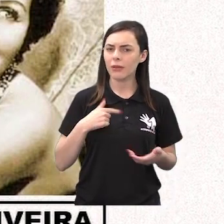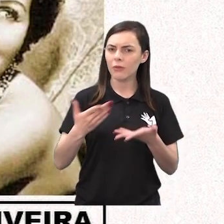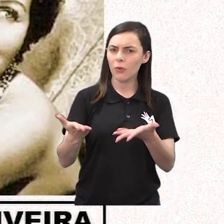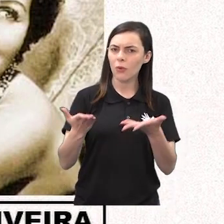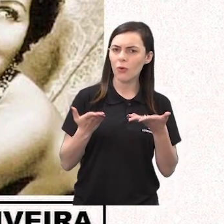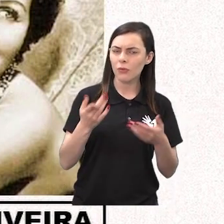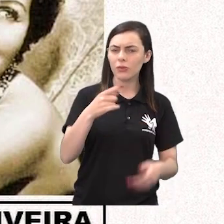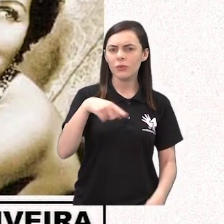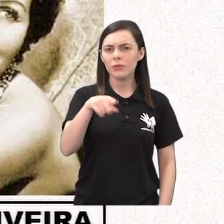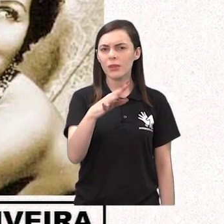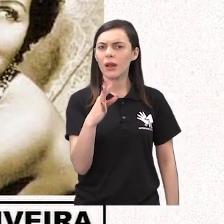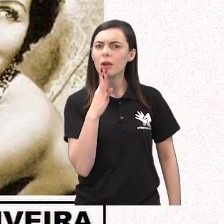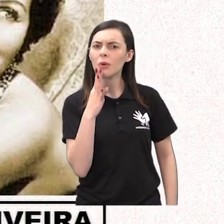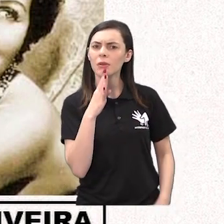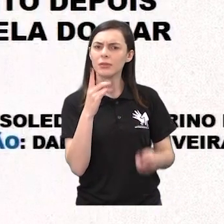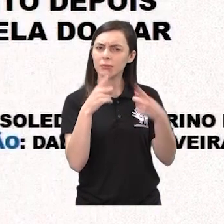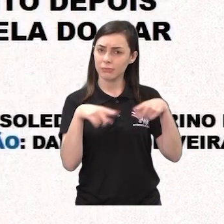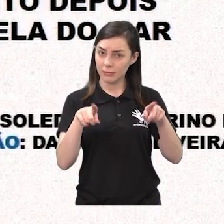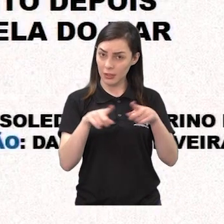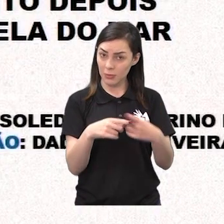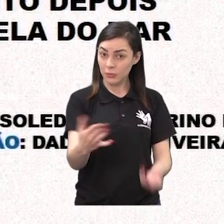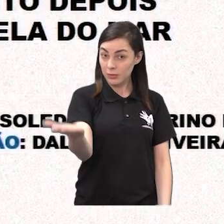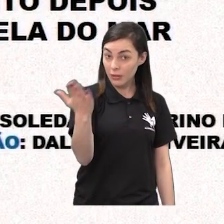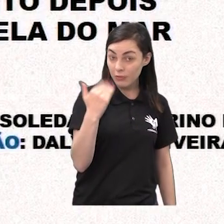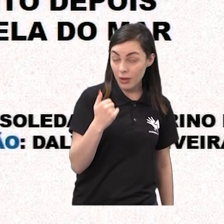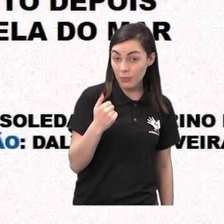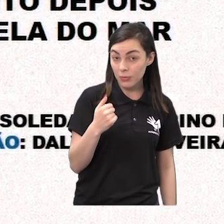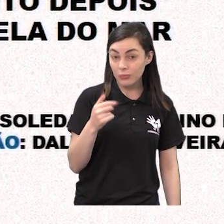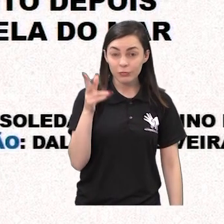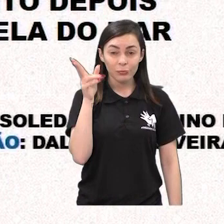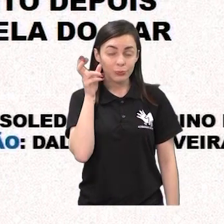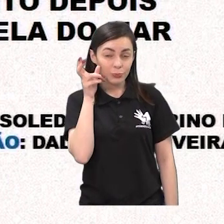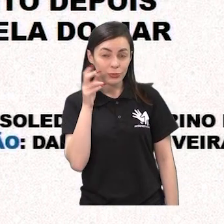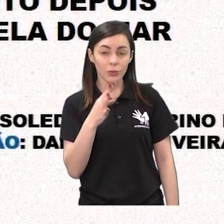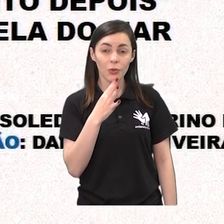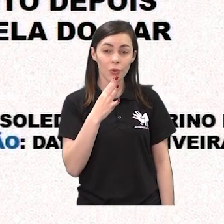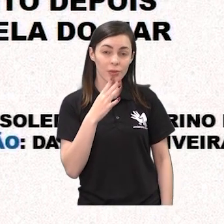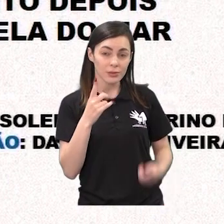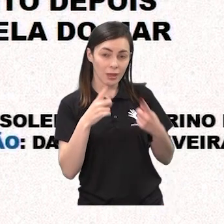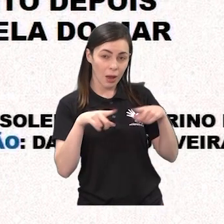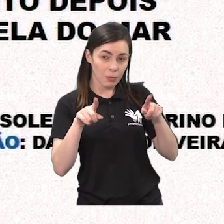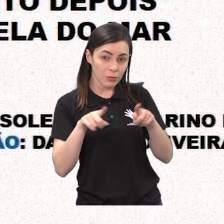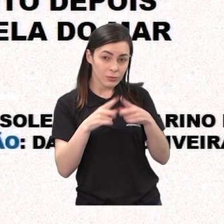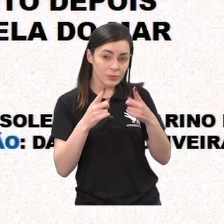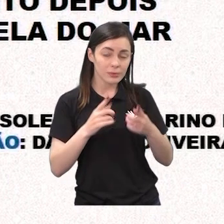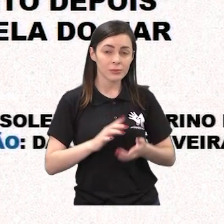eu quero convidar vocês para conhecer essa música. Vamos lá? Vamos ouvir um pouquinho dela?